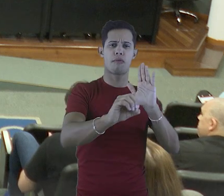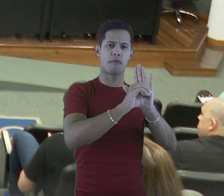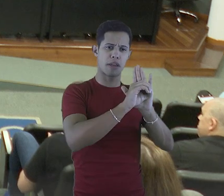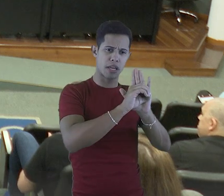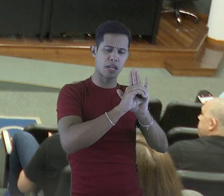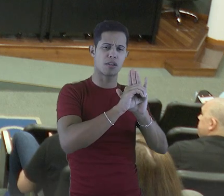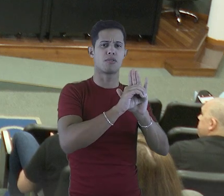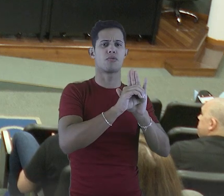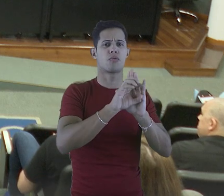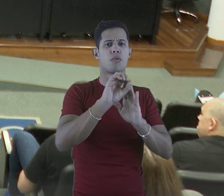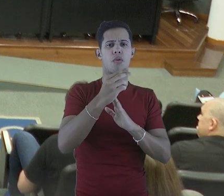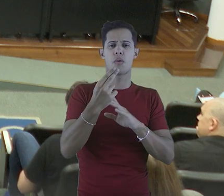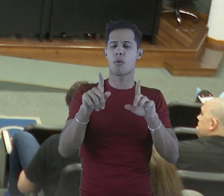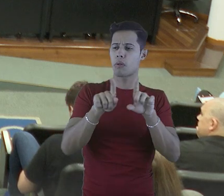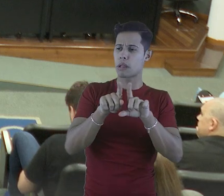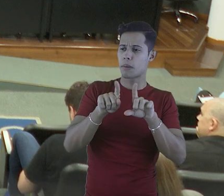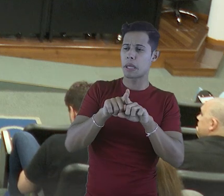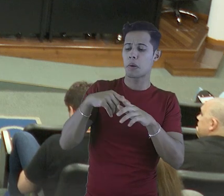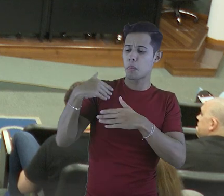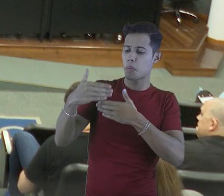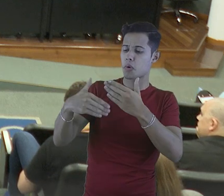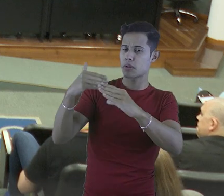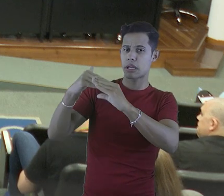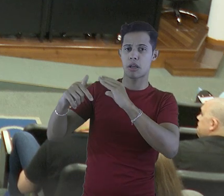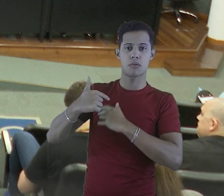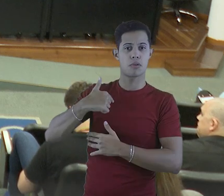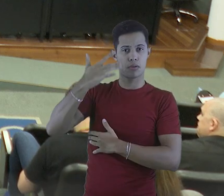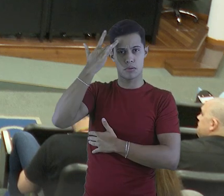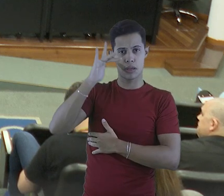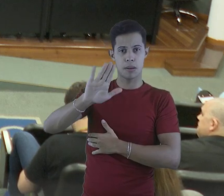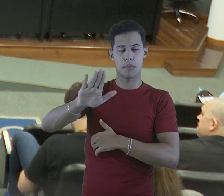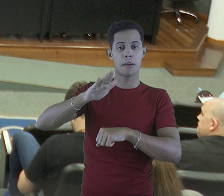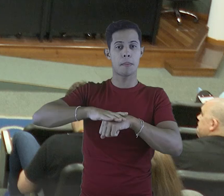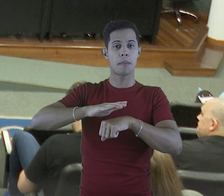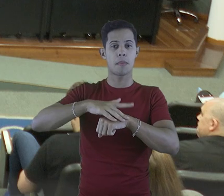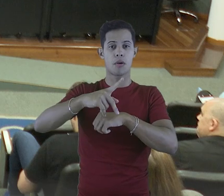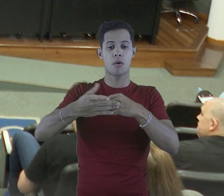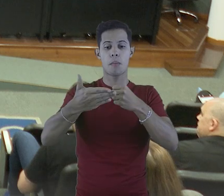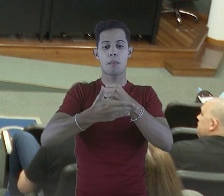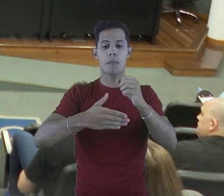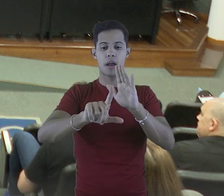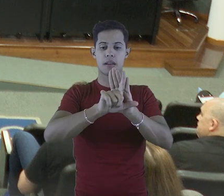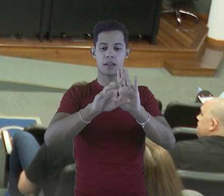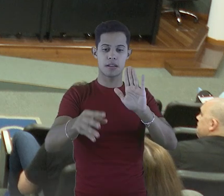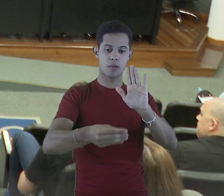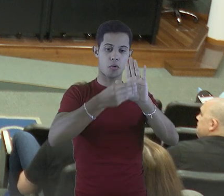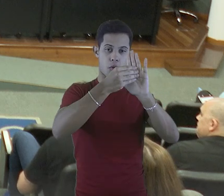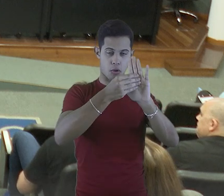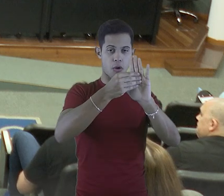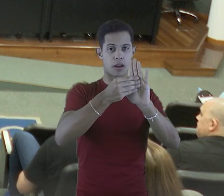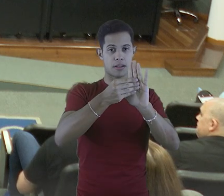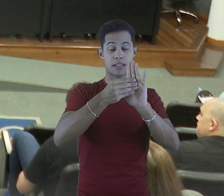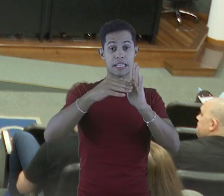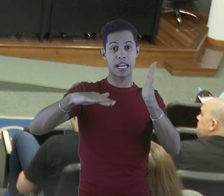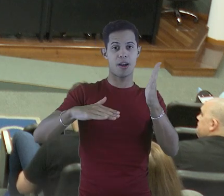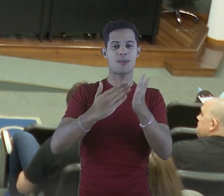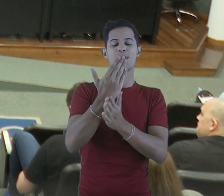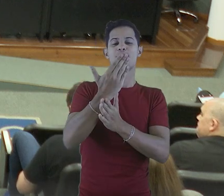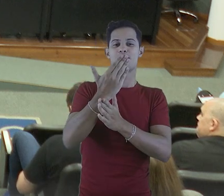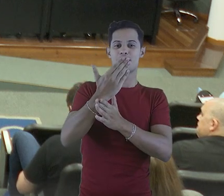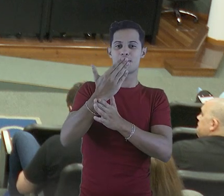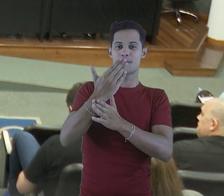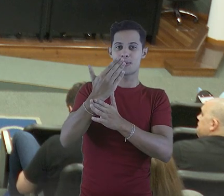você faz isso por encaminhamento por meio de processo ou pelo meio do SEI você vai colocar ali a base legal que autoriza o compartilhamento da informação